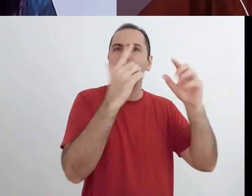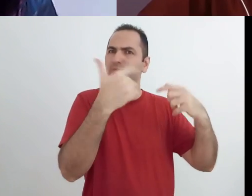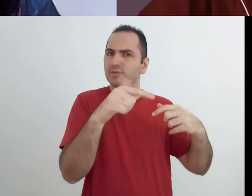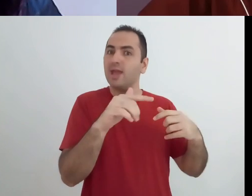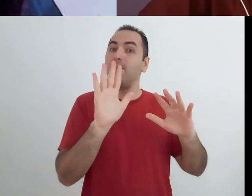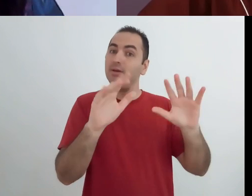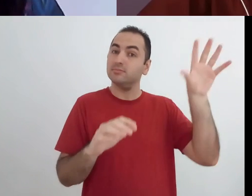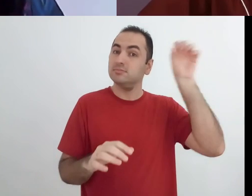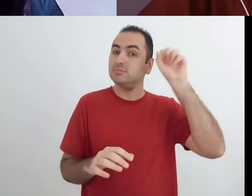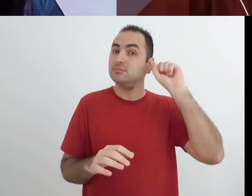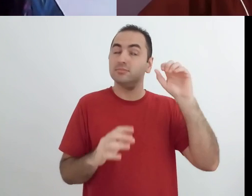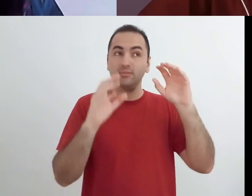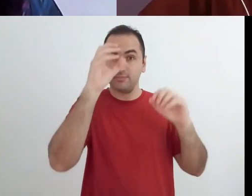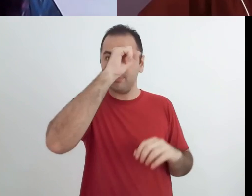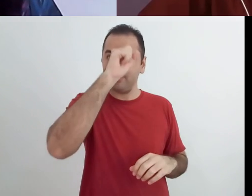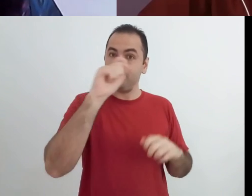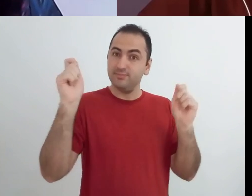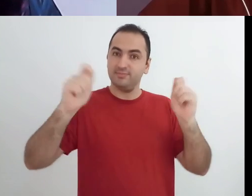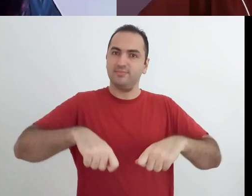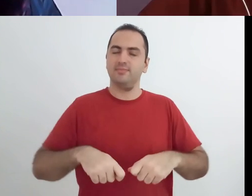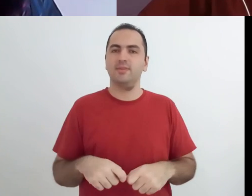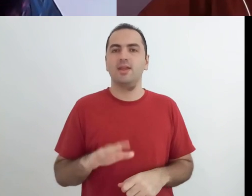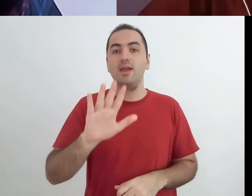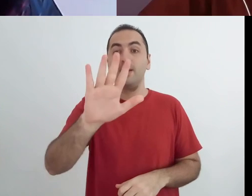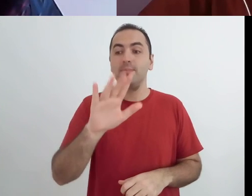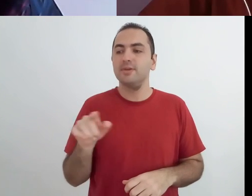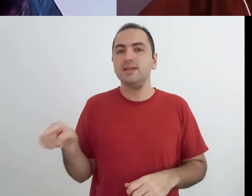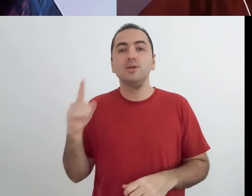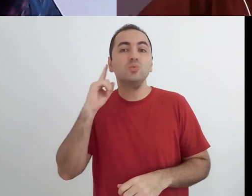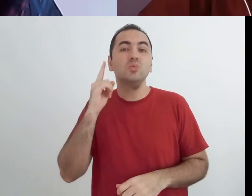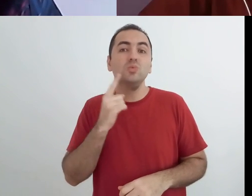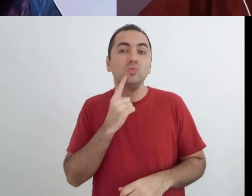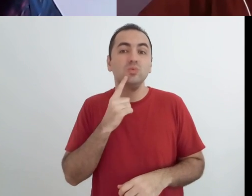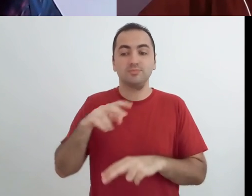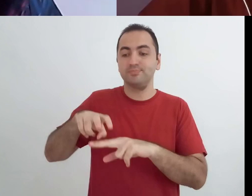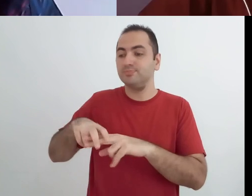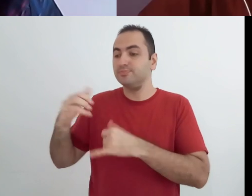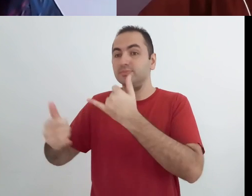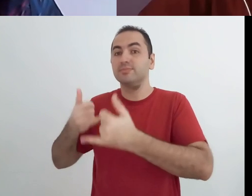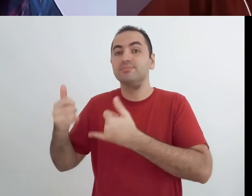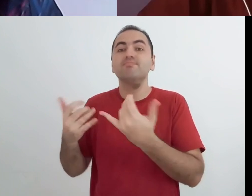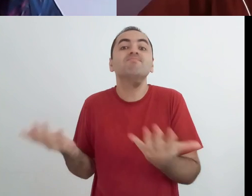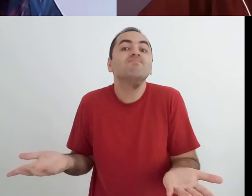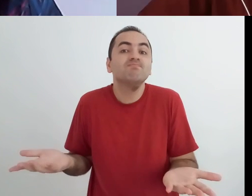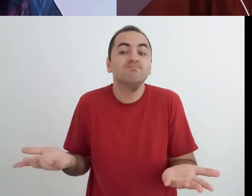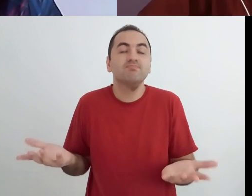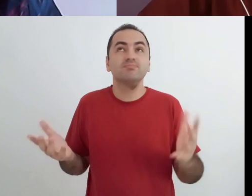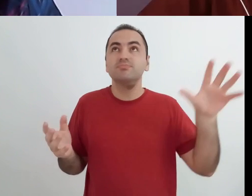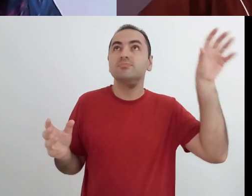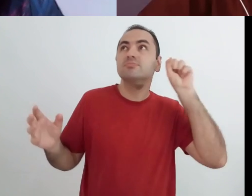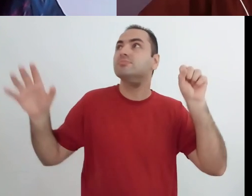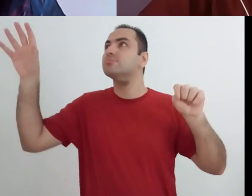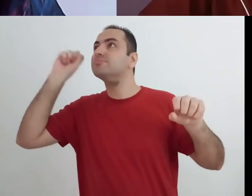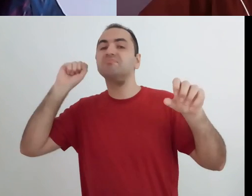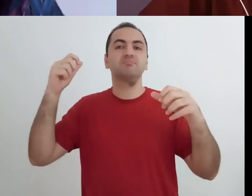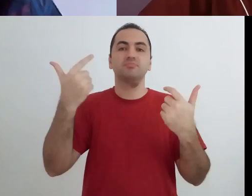essa criança aprenda? Então, é muito importante. E a outra questão que eu acho a mais importante é a